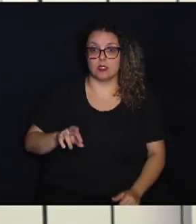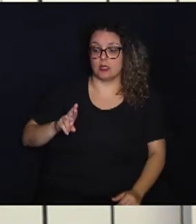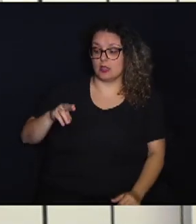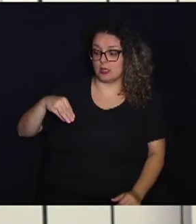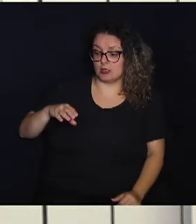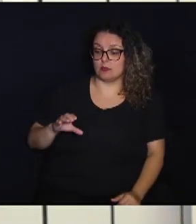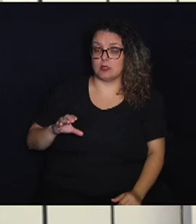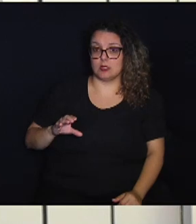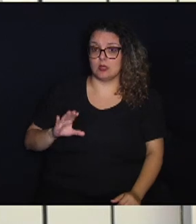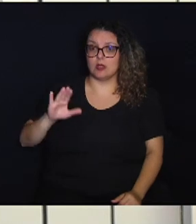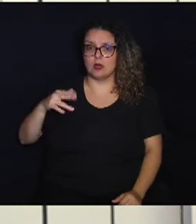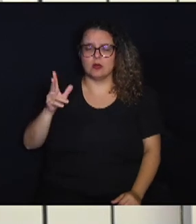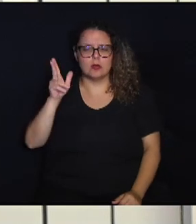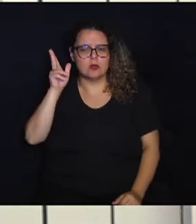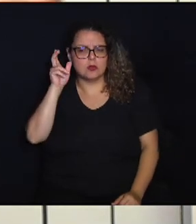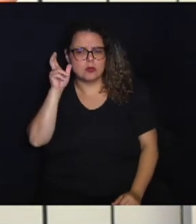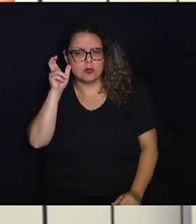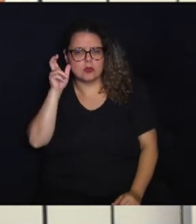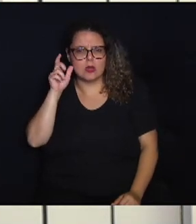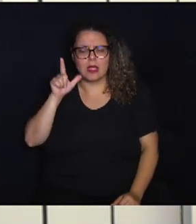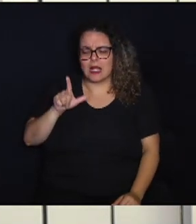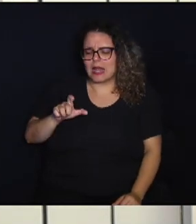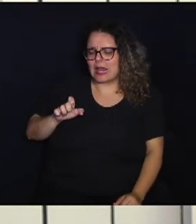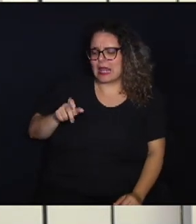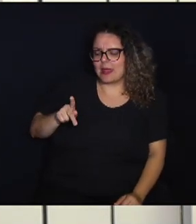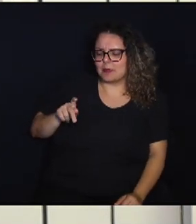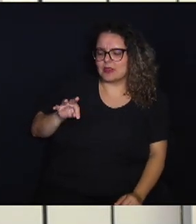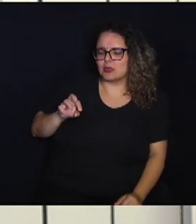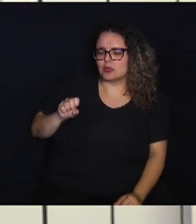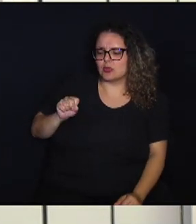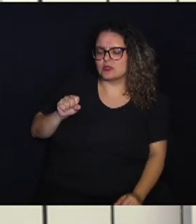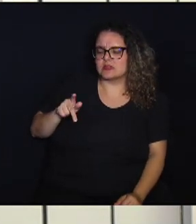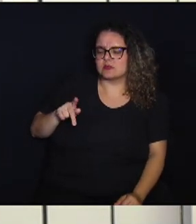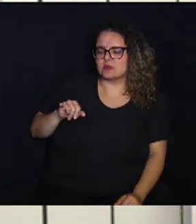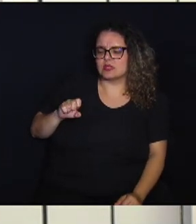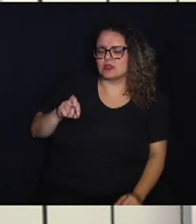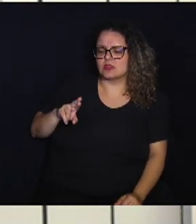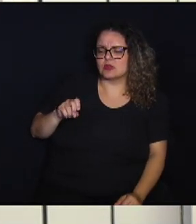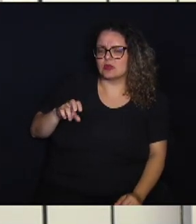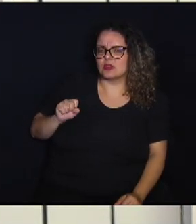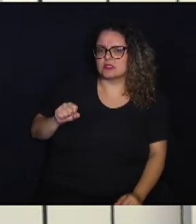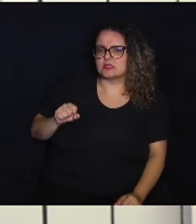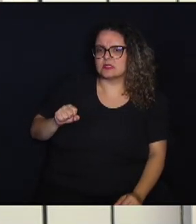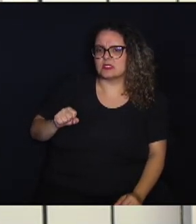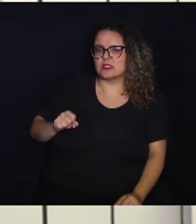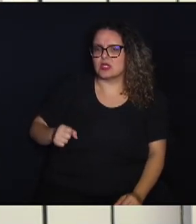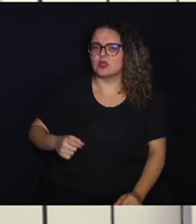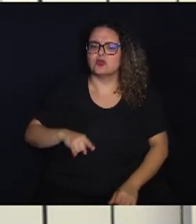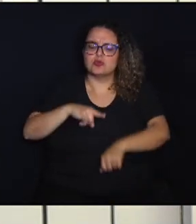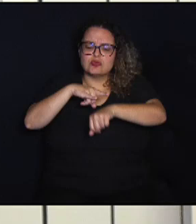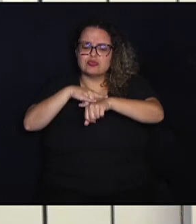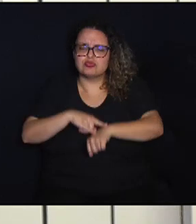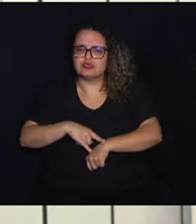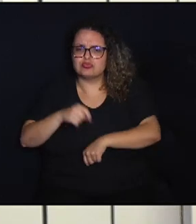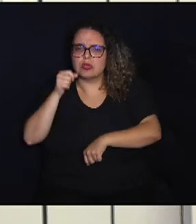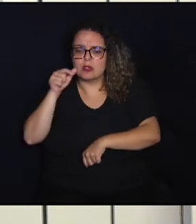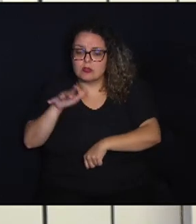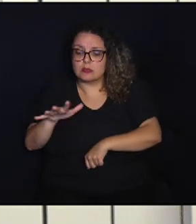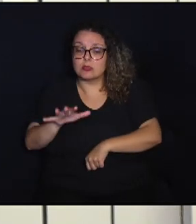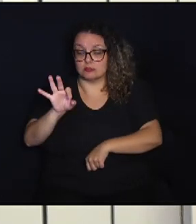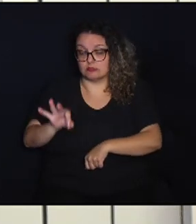metrópole. Quando ouvimos falar da leptospirose, pensamos imediatamente na urina de ratos. Isso está